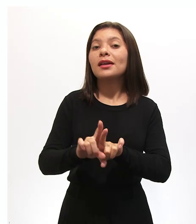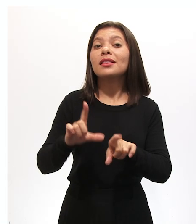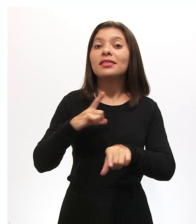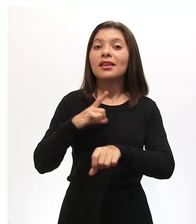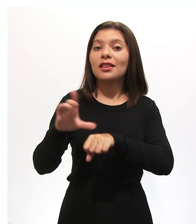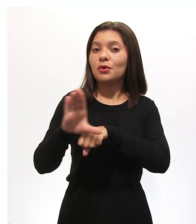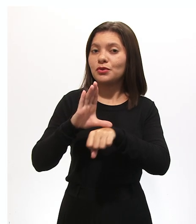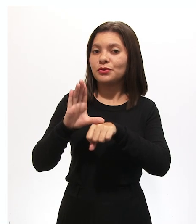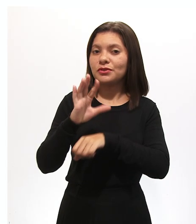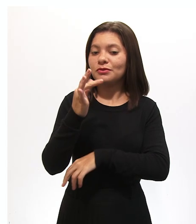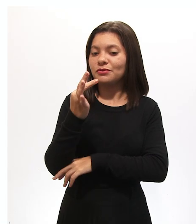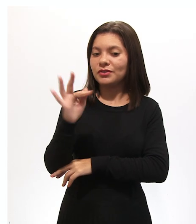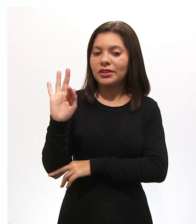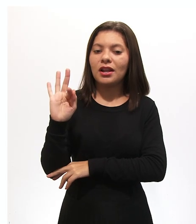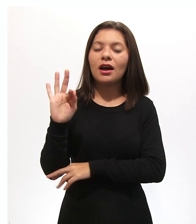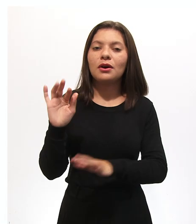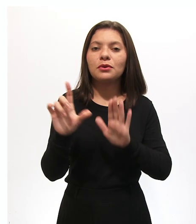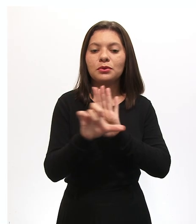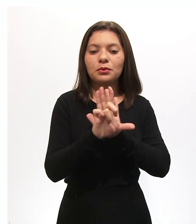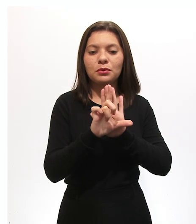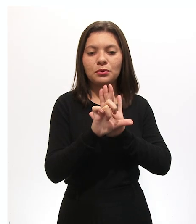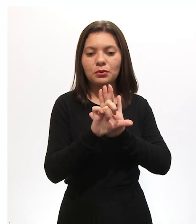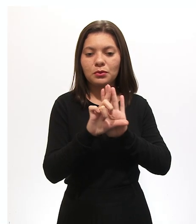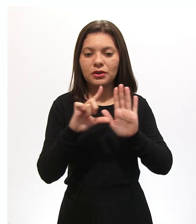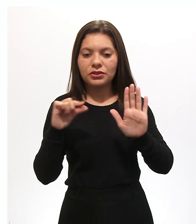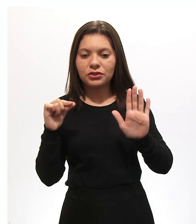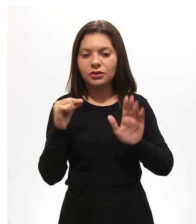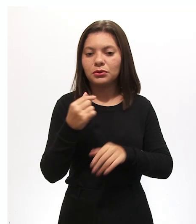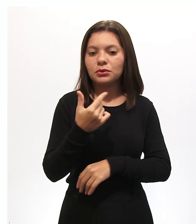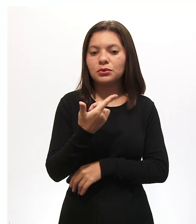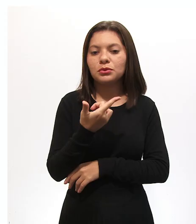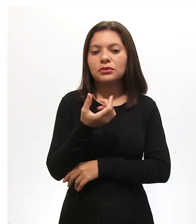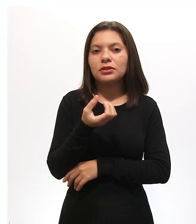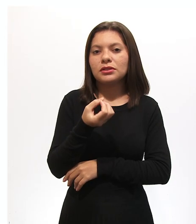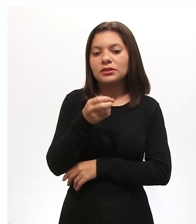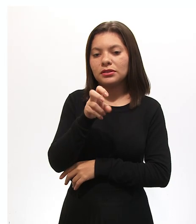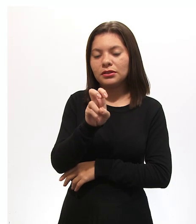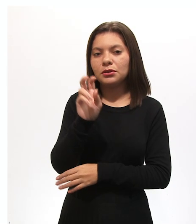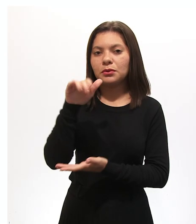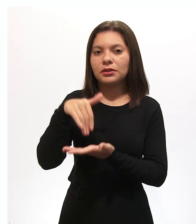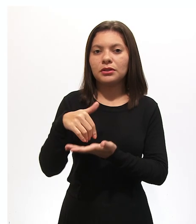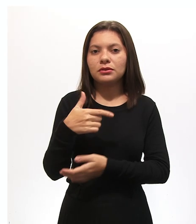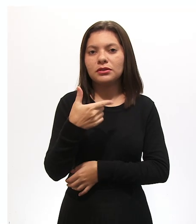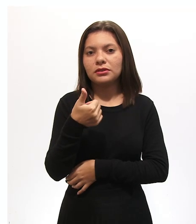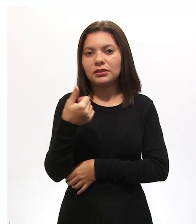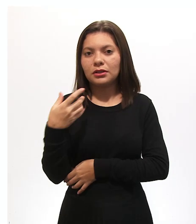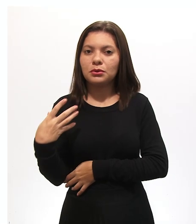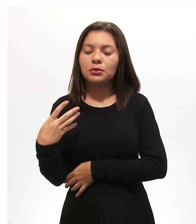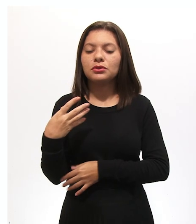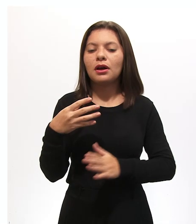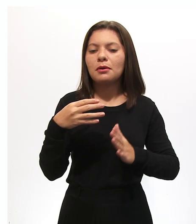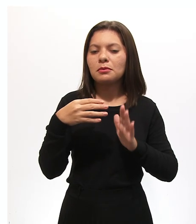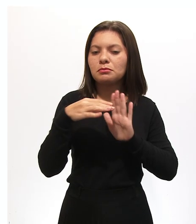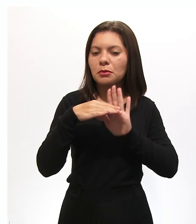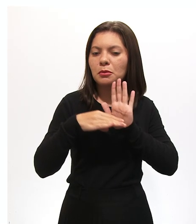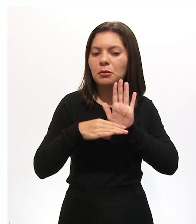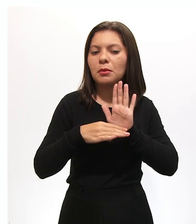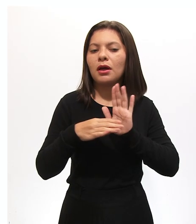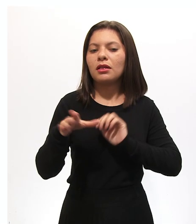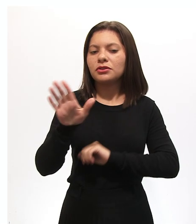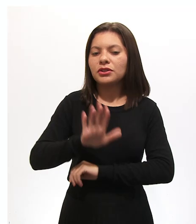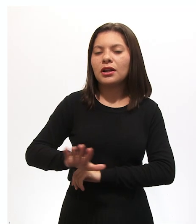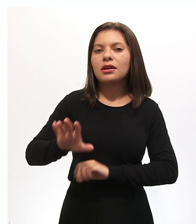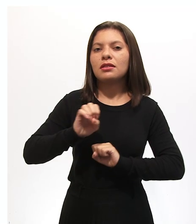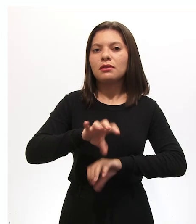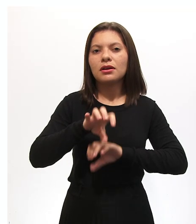Magna, Constituição Federal, artigo 205 a 214, os princípios gerais da educação. Ele define